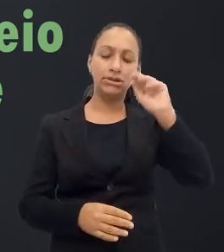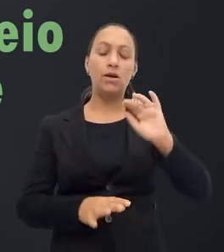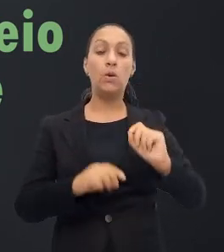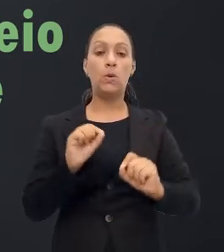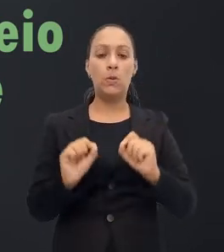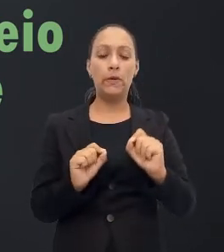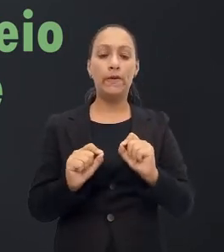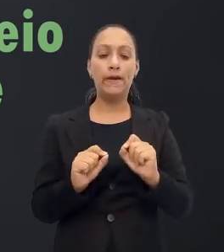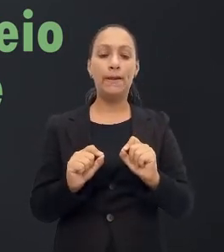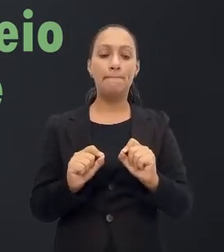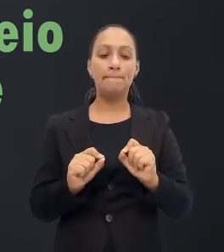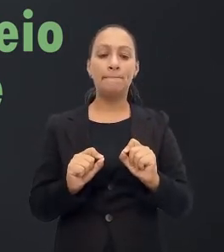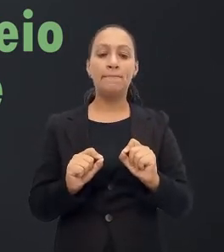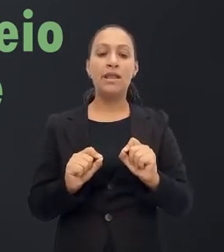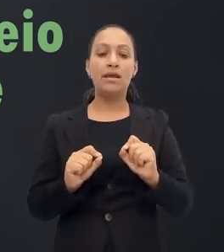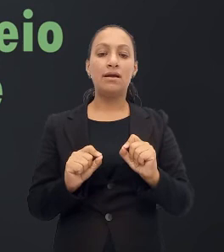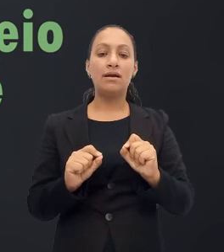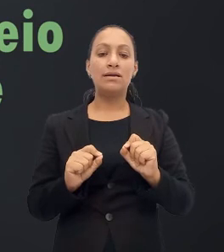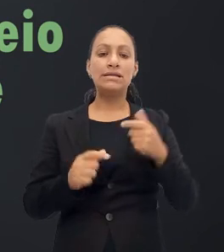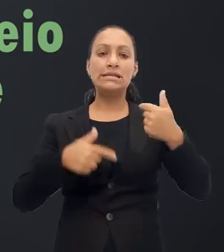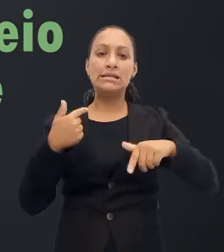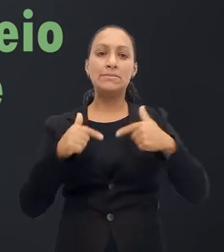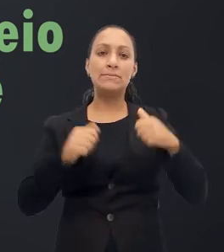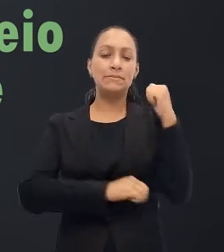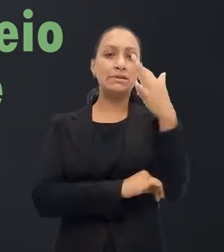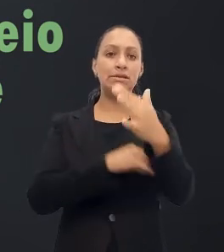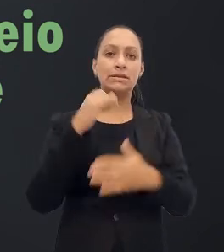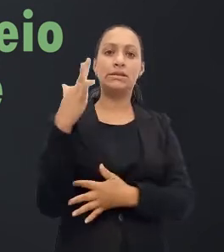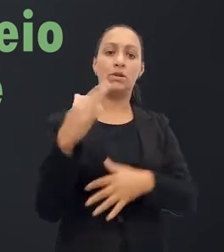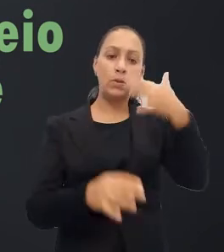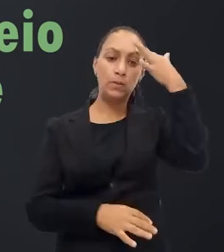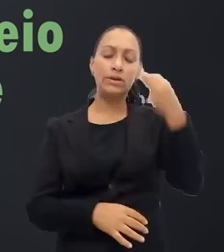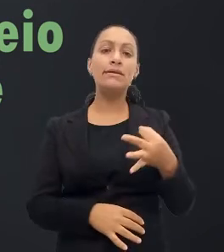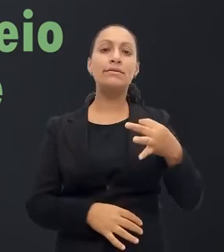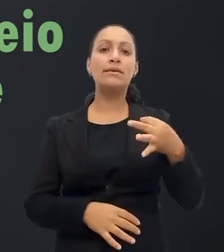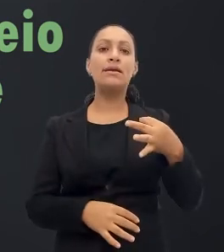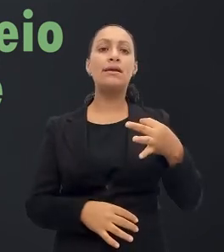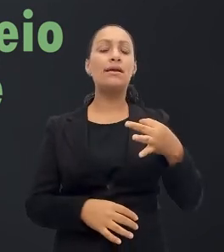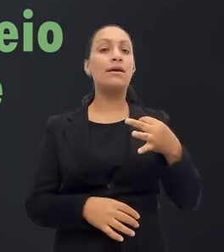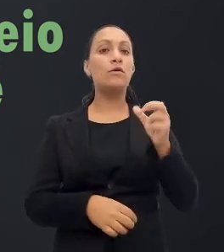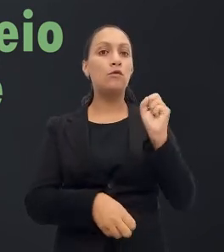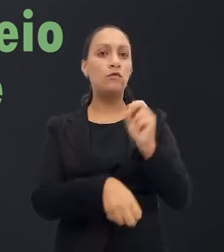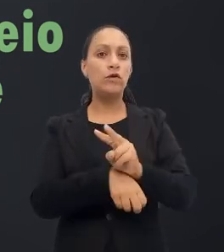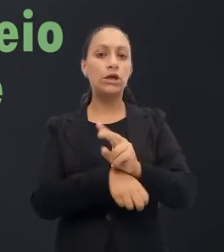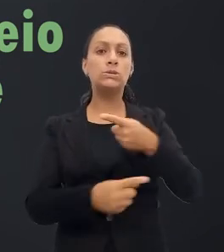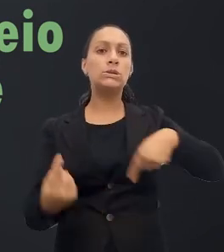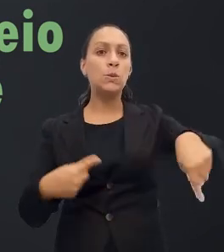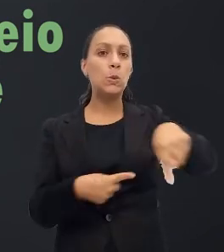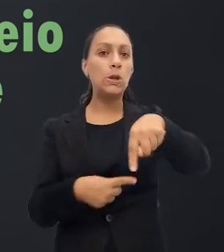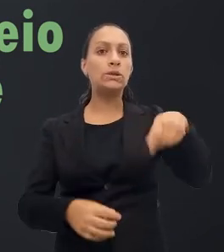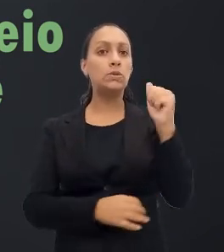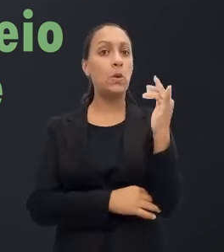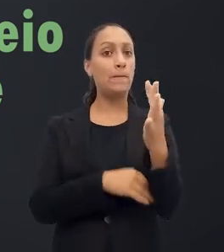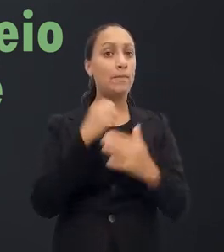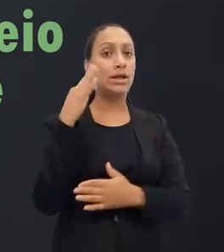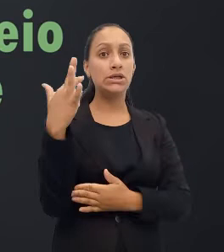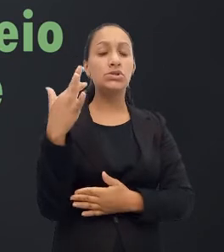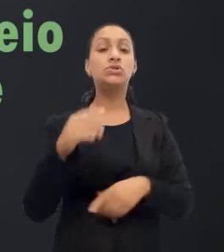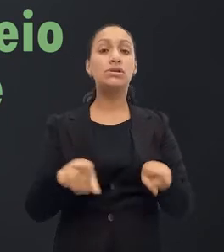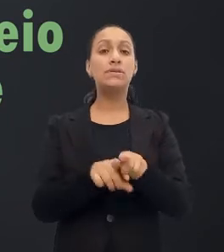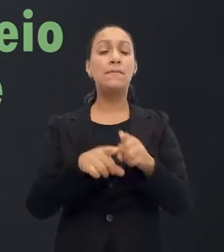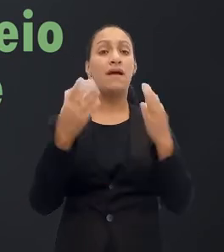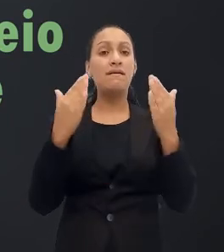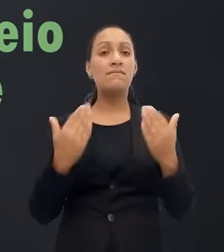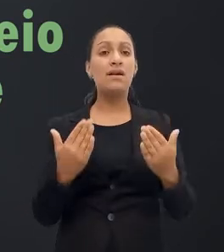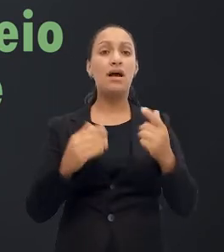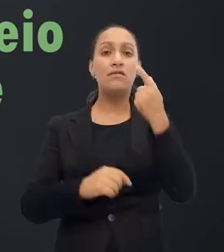avaliação ambiental, ter esse entendimento dessa circulação do vírus no ambiente e também avaliar a tendência de